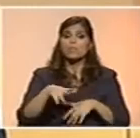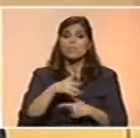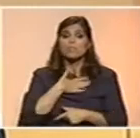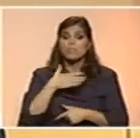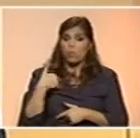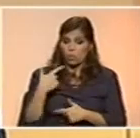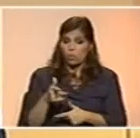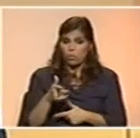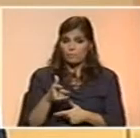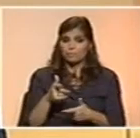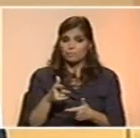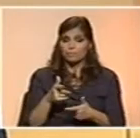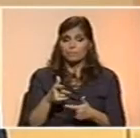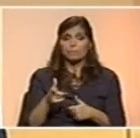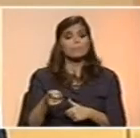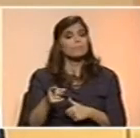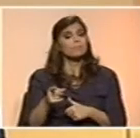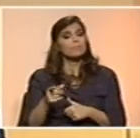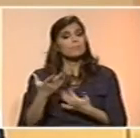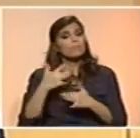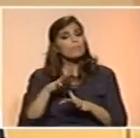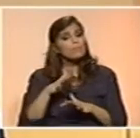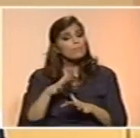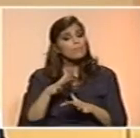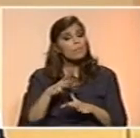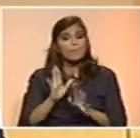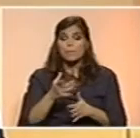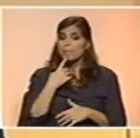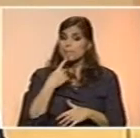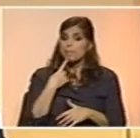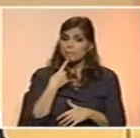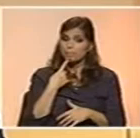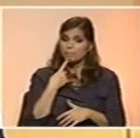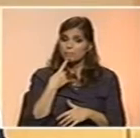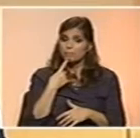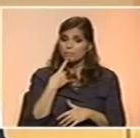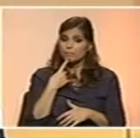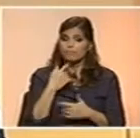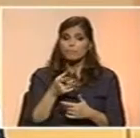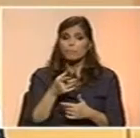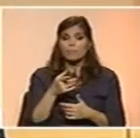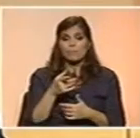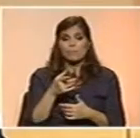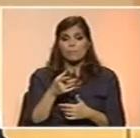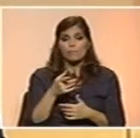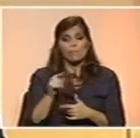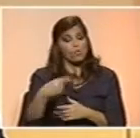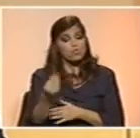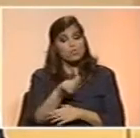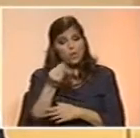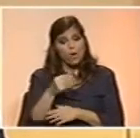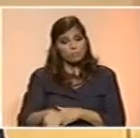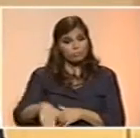alimentar mais saudável, mas na verdade temos que perceber até que ponto é que estes adolescentes